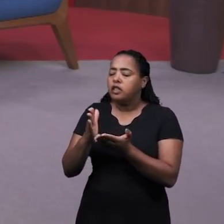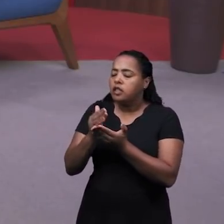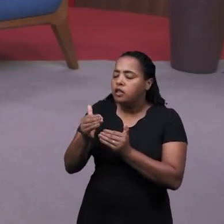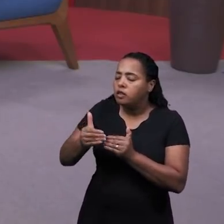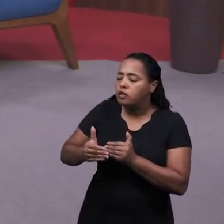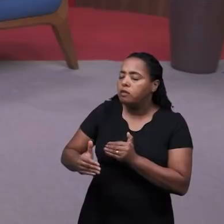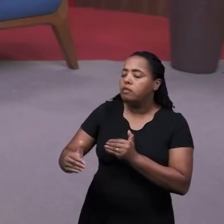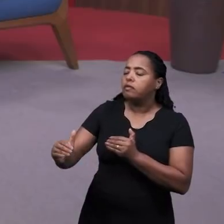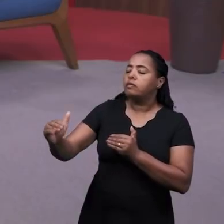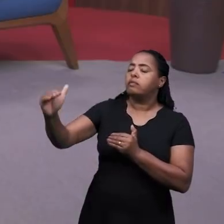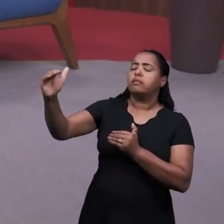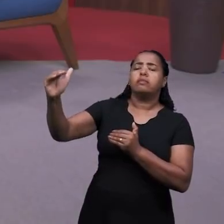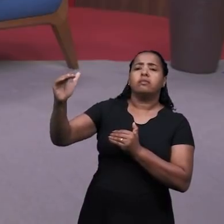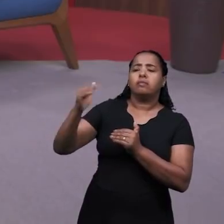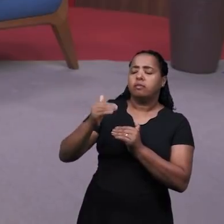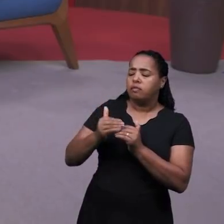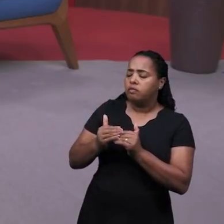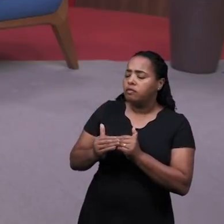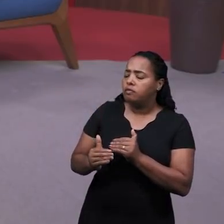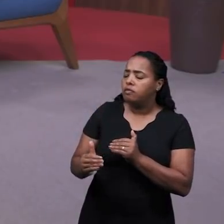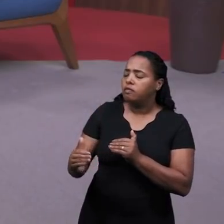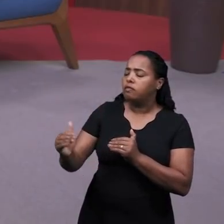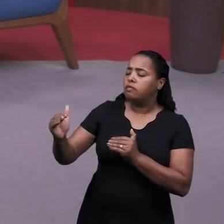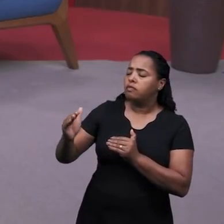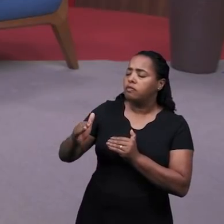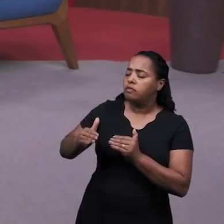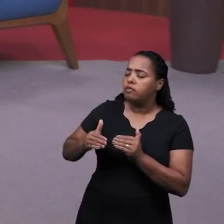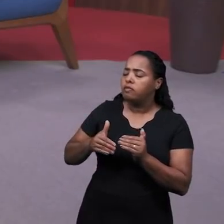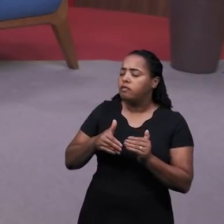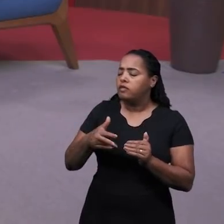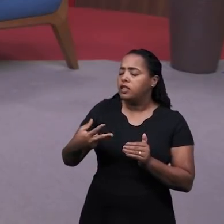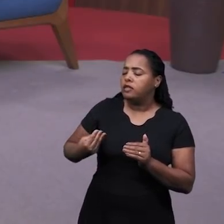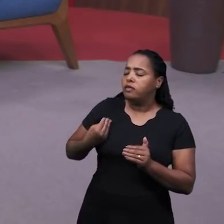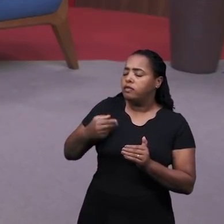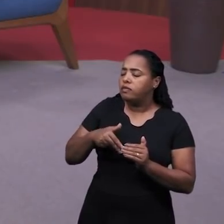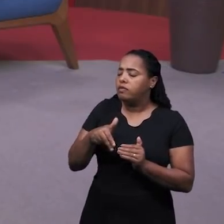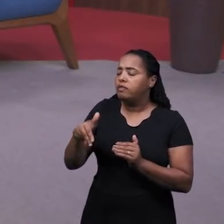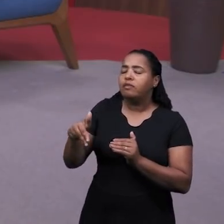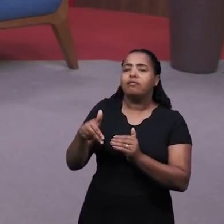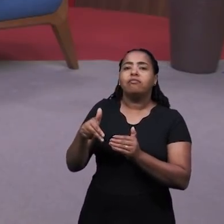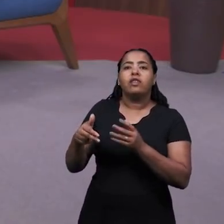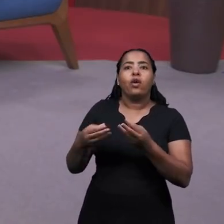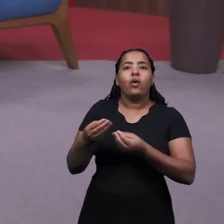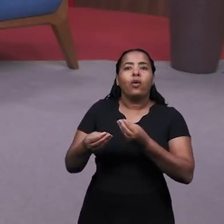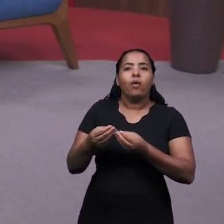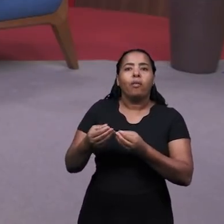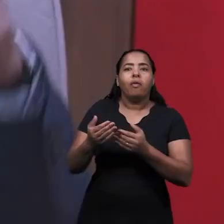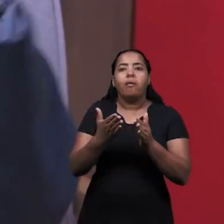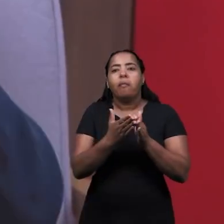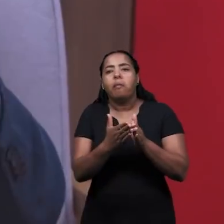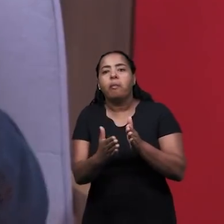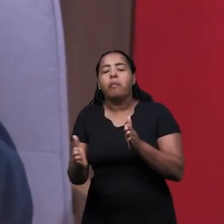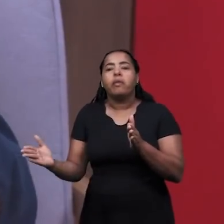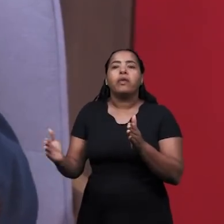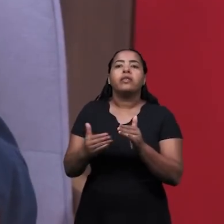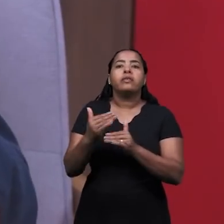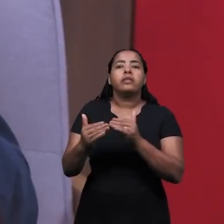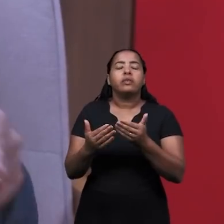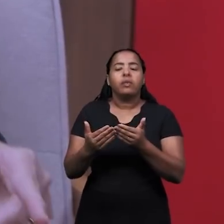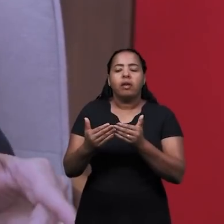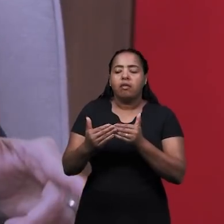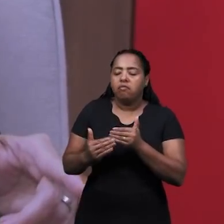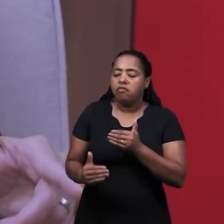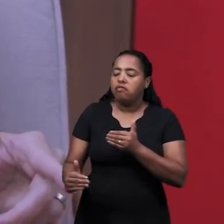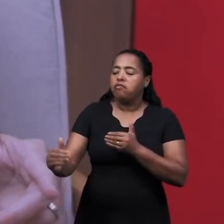jornada, essa trilha, este caminhar, vai durar quanto tempo? A vida toda. E isso deve ser